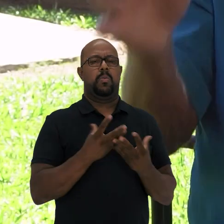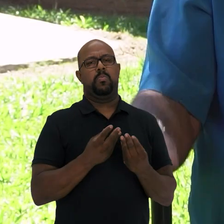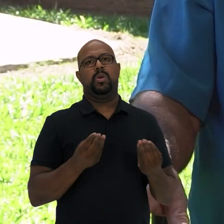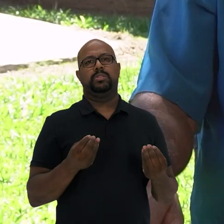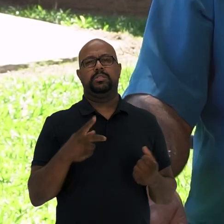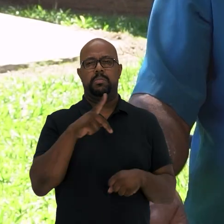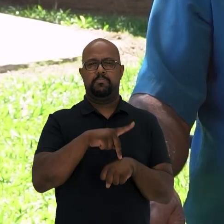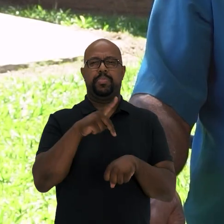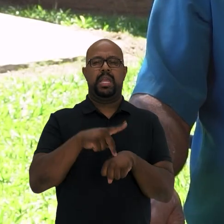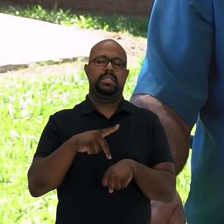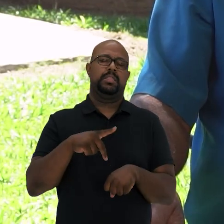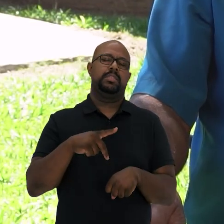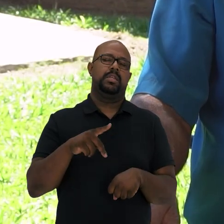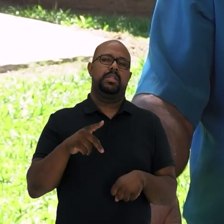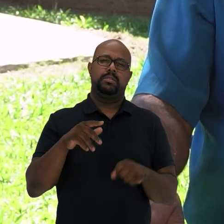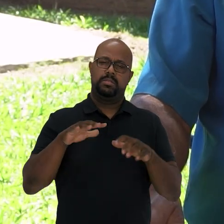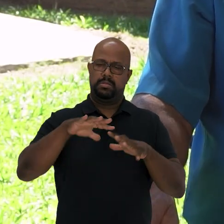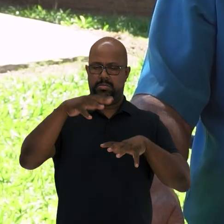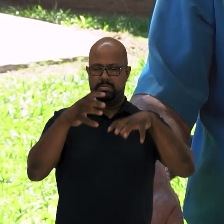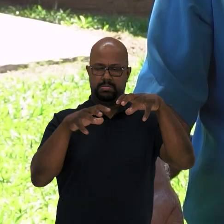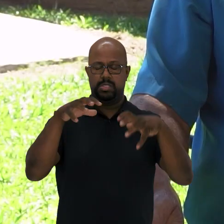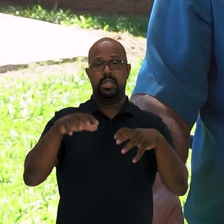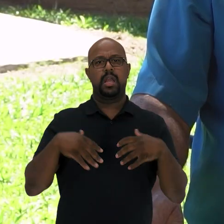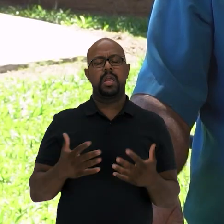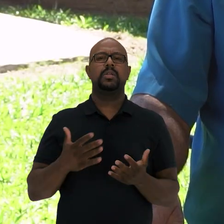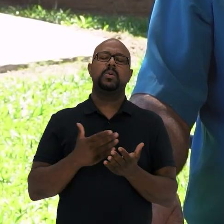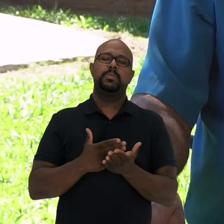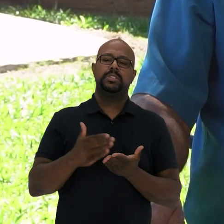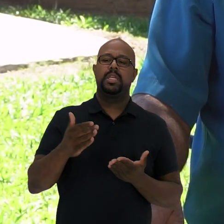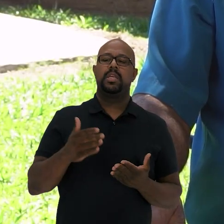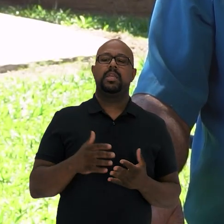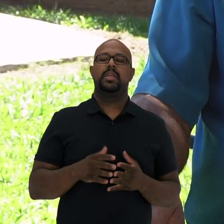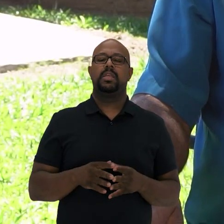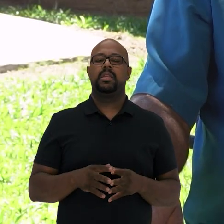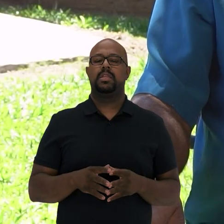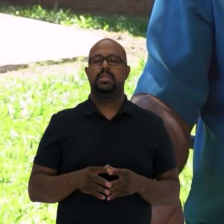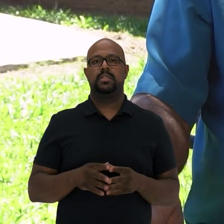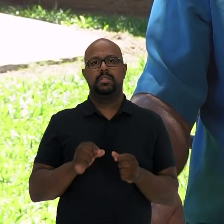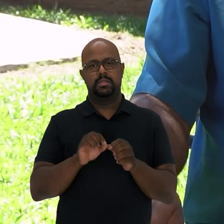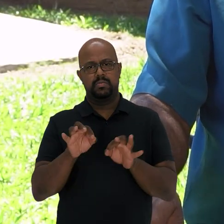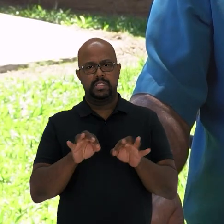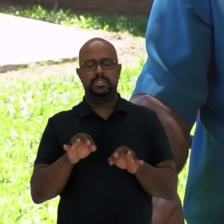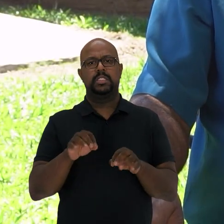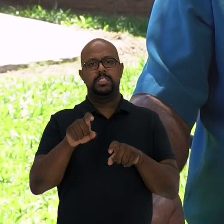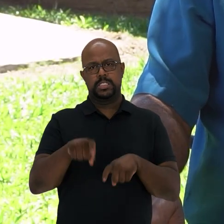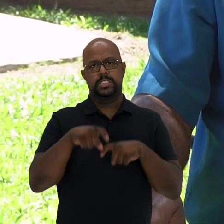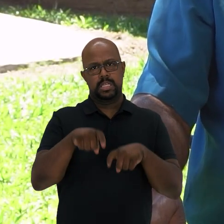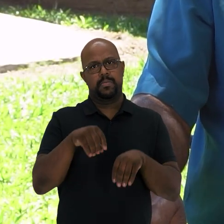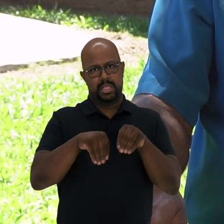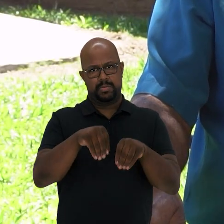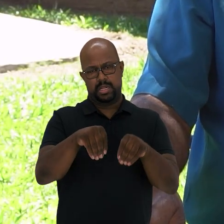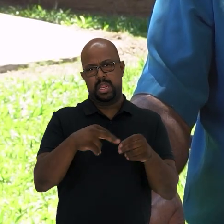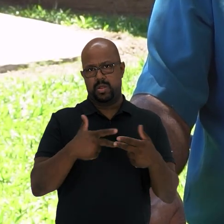tinha um monte de pedra na superfície, né? Aí comecei a fazer campo, trabalhar a